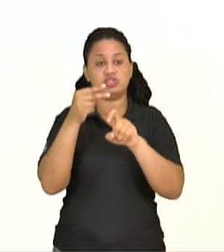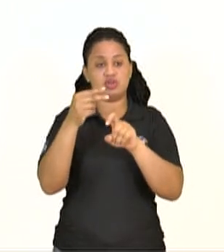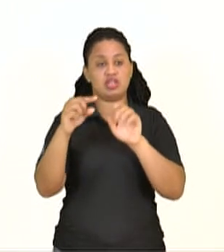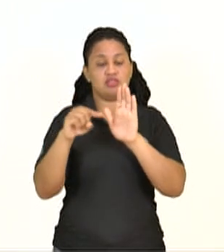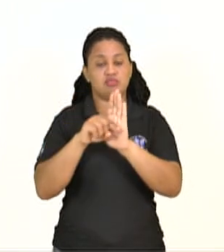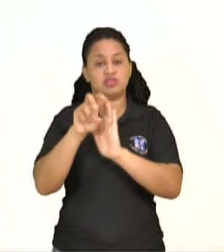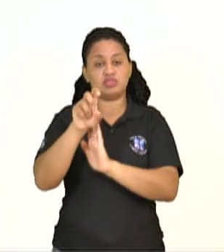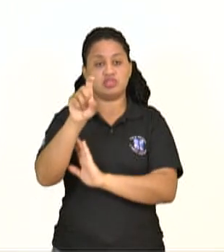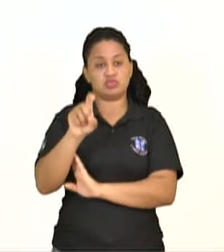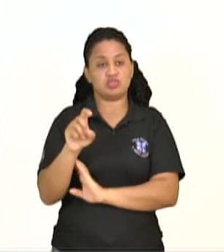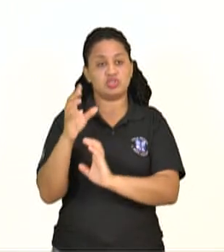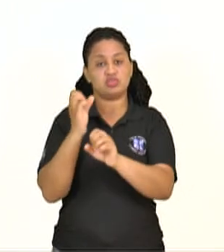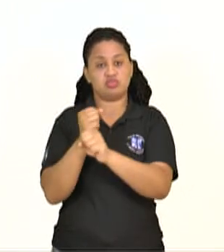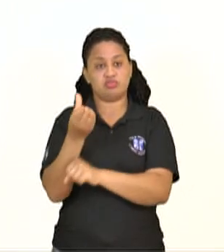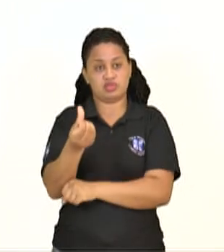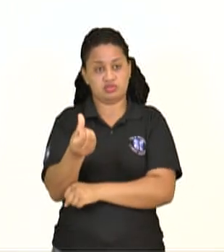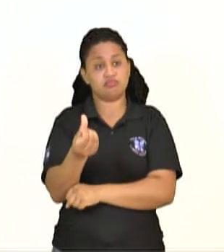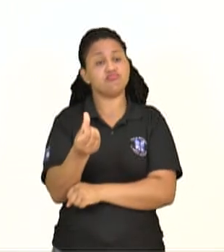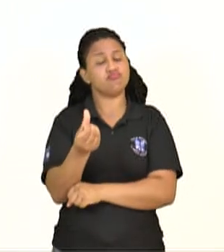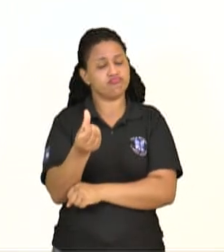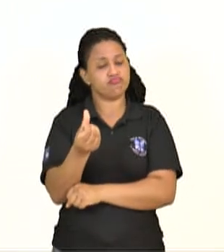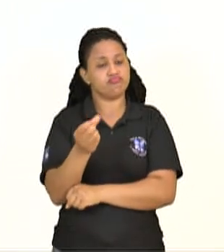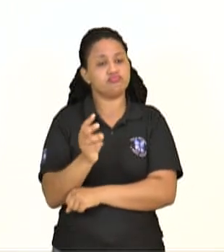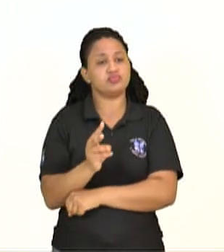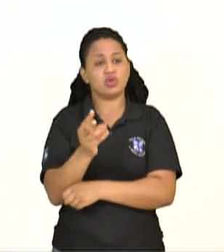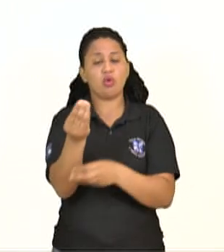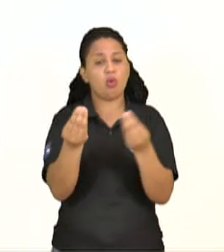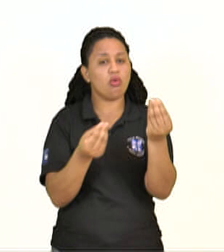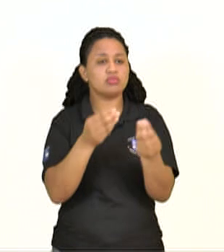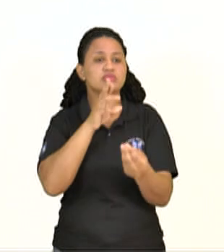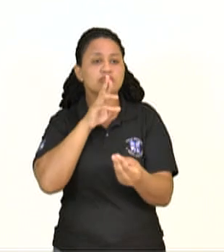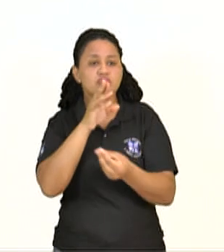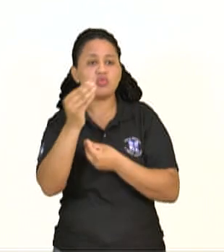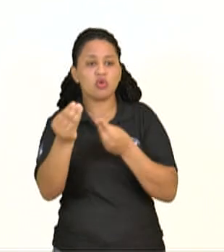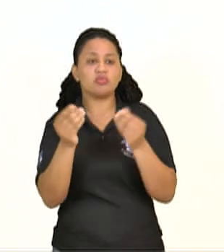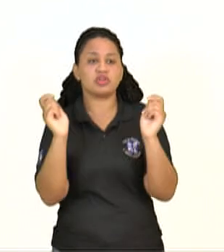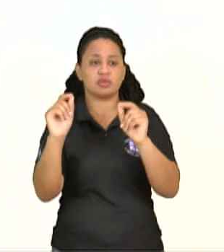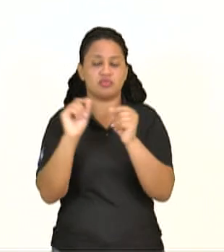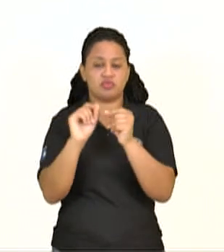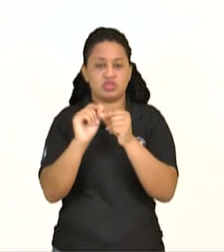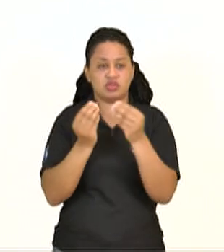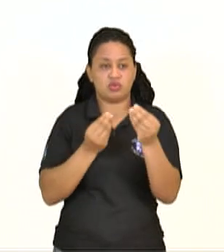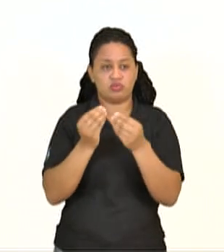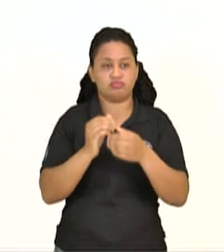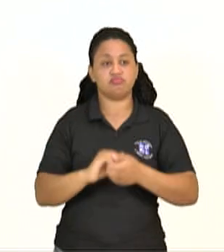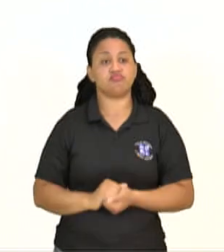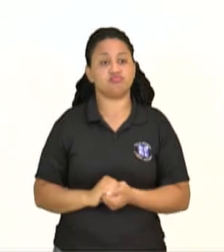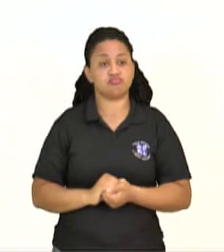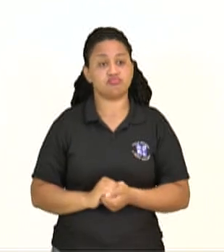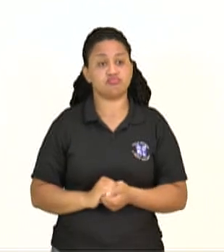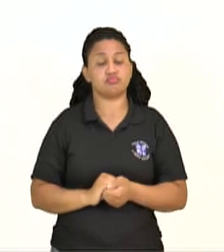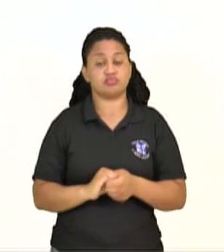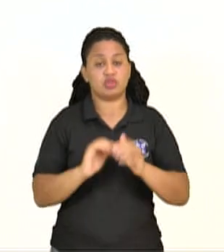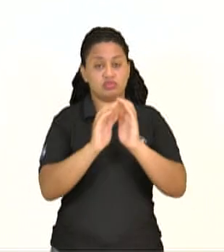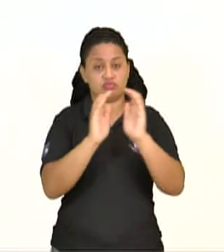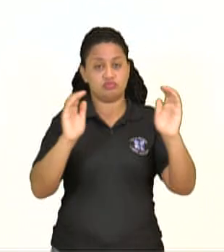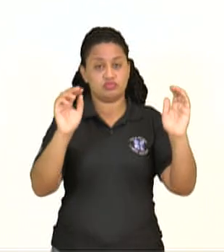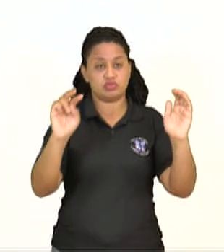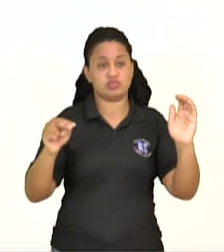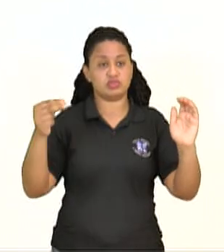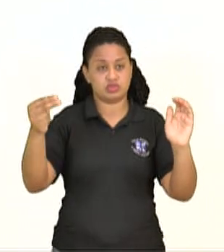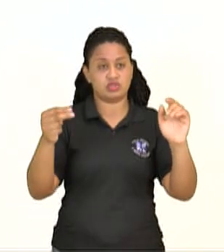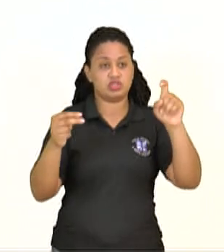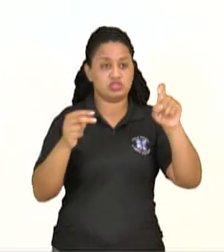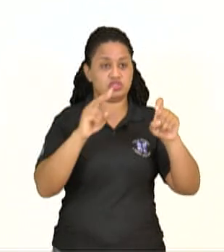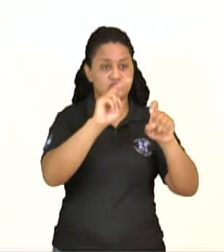6, tá? Aí, continuando aqui com a resolução, o que a gente pode fazer? Olha só, a equação do segundo grau é qual? X